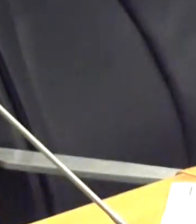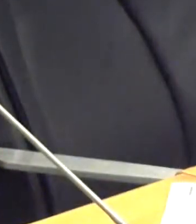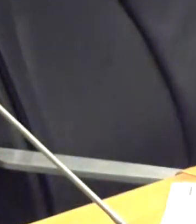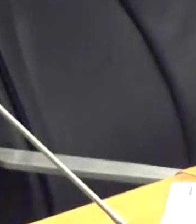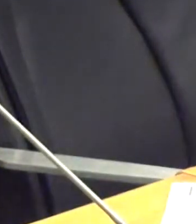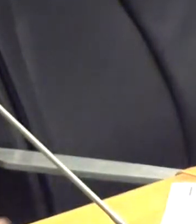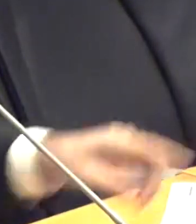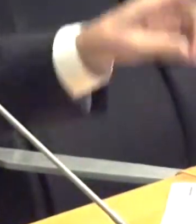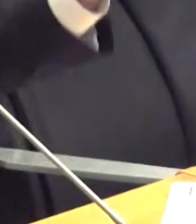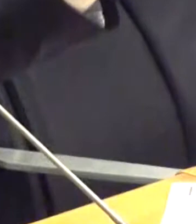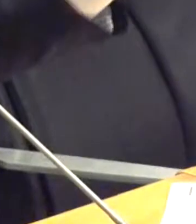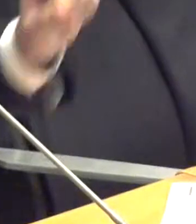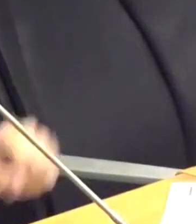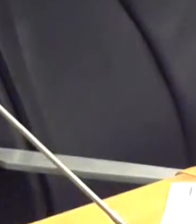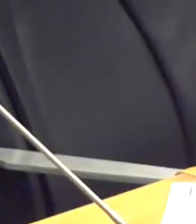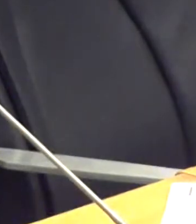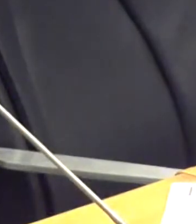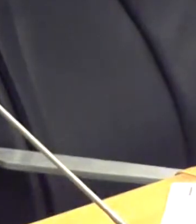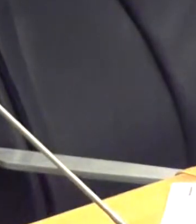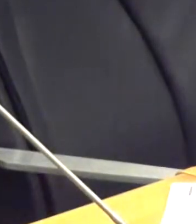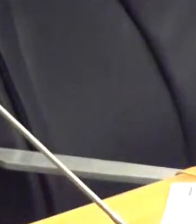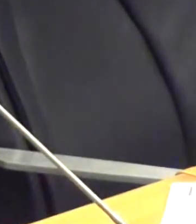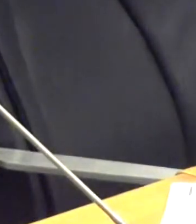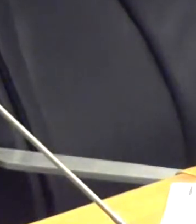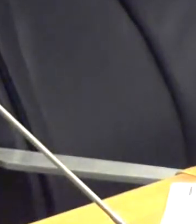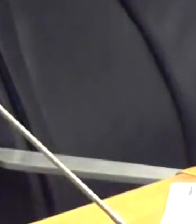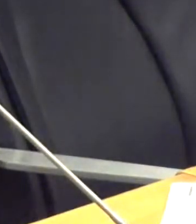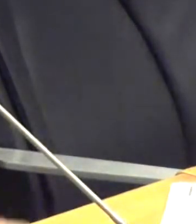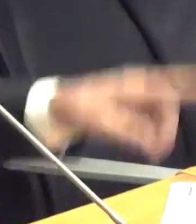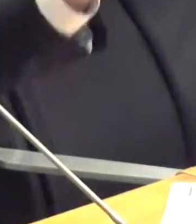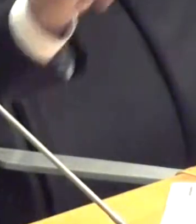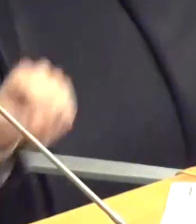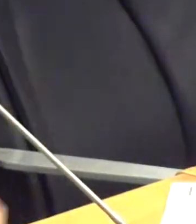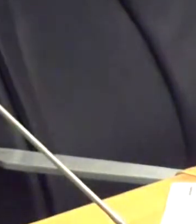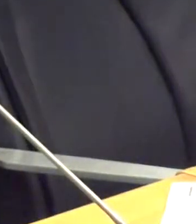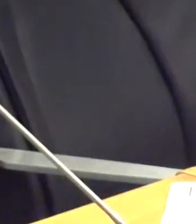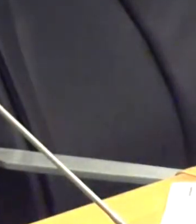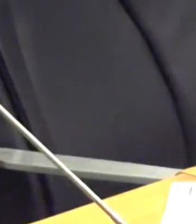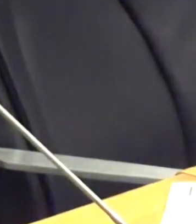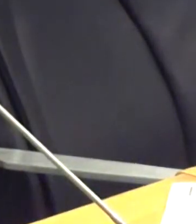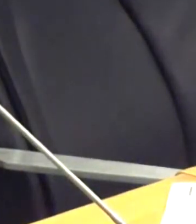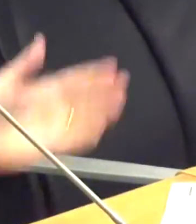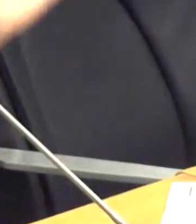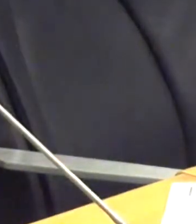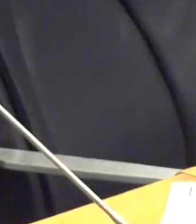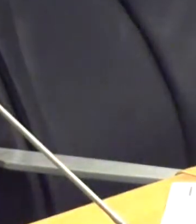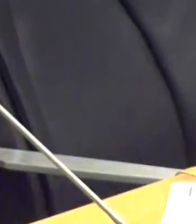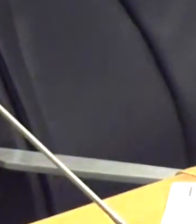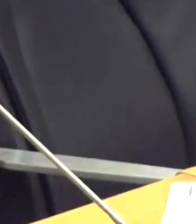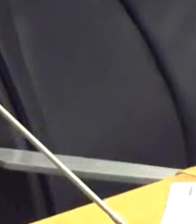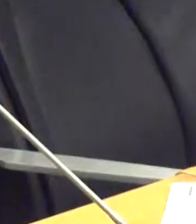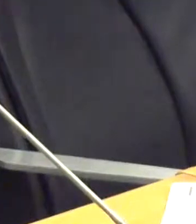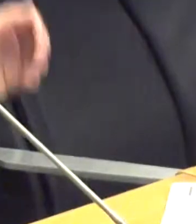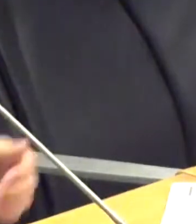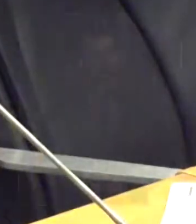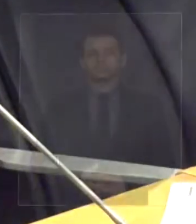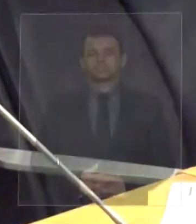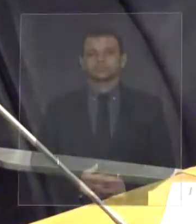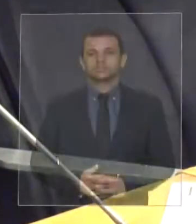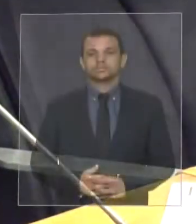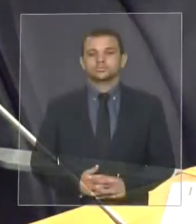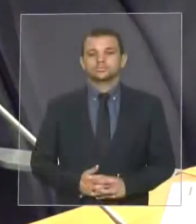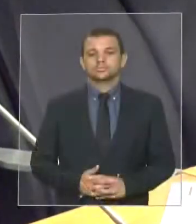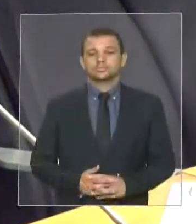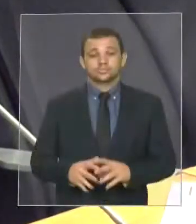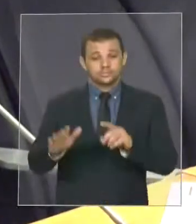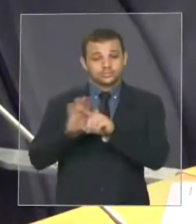possa responder. Me mostre a reunião do Conselho Empresarial onde esse assunto foi debatido. Afinal de contas, o Conselho